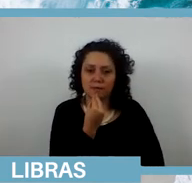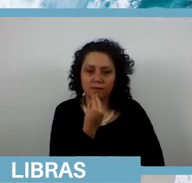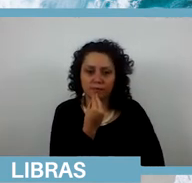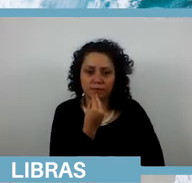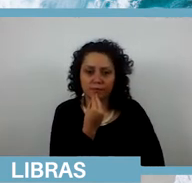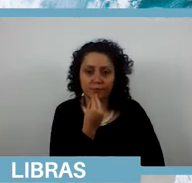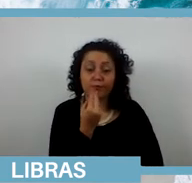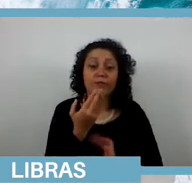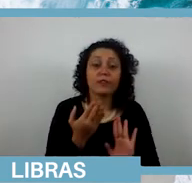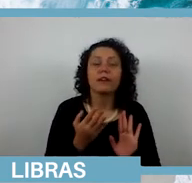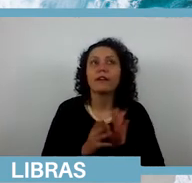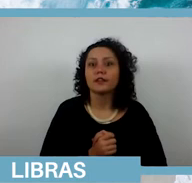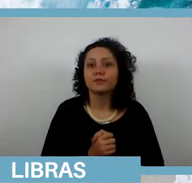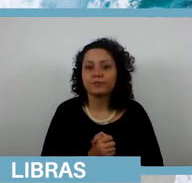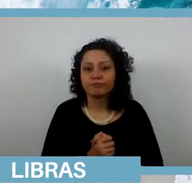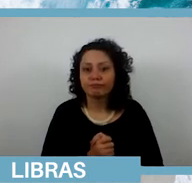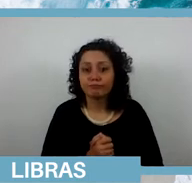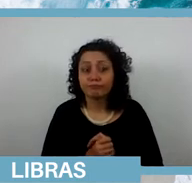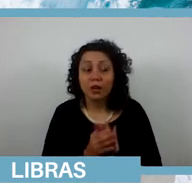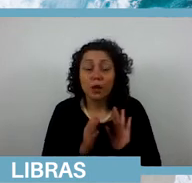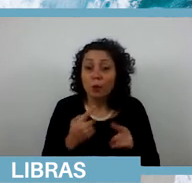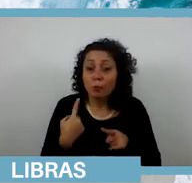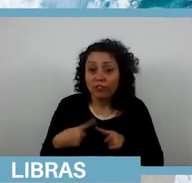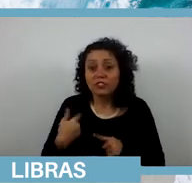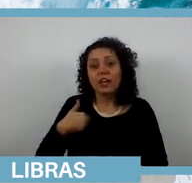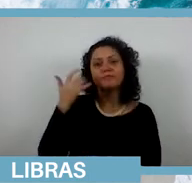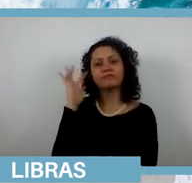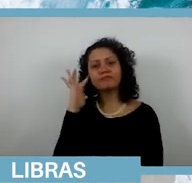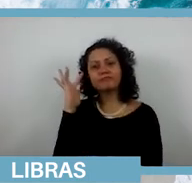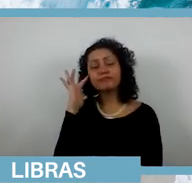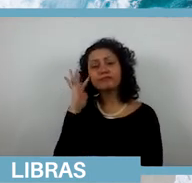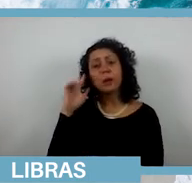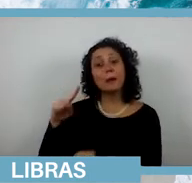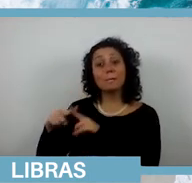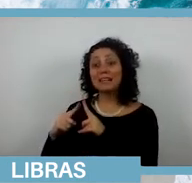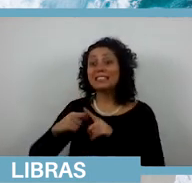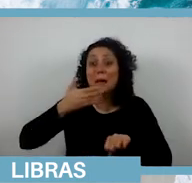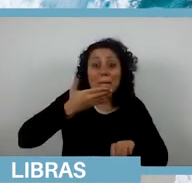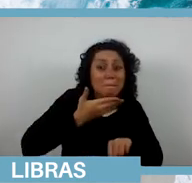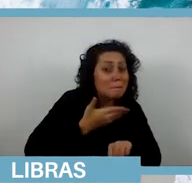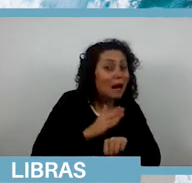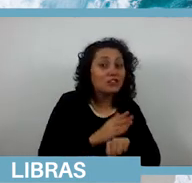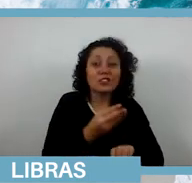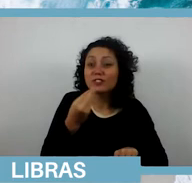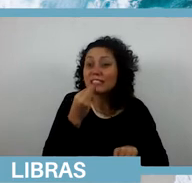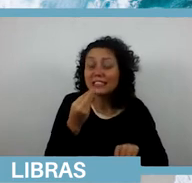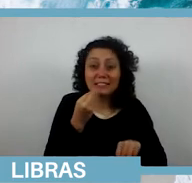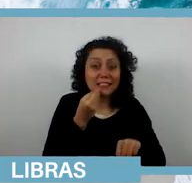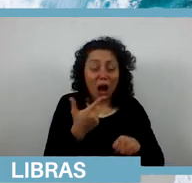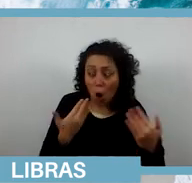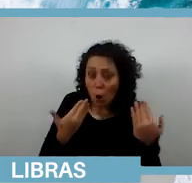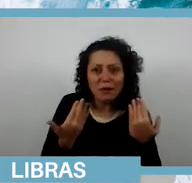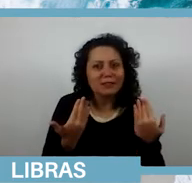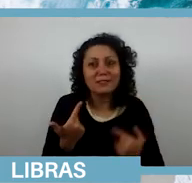nunca vai se comparar a você colocar em prática e testar aquela ideia, né? Então, eu sempre fui por um caminho assim de,